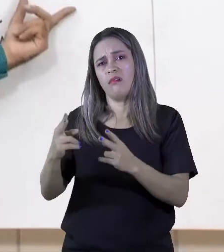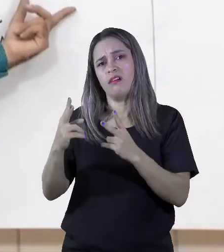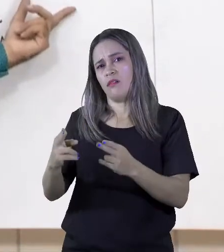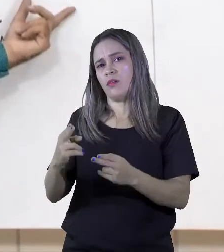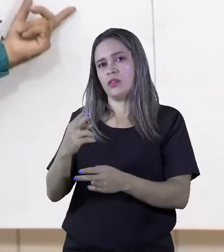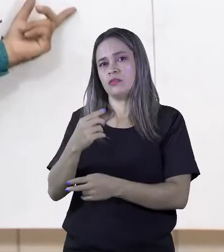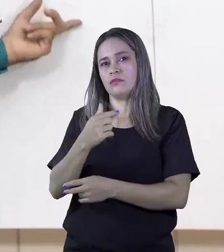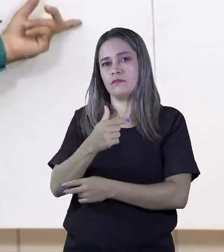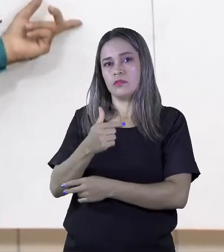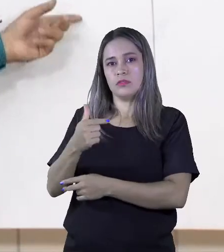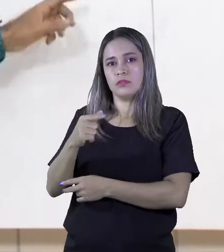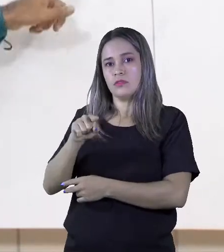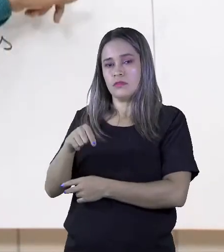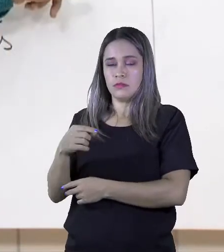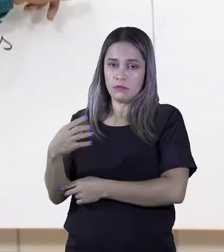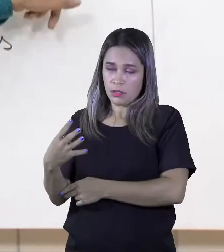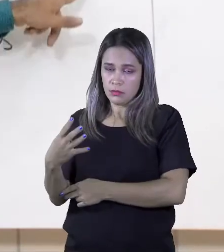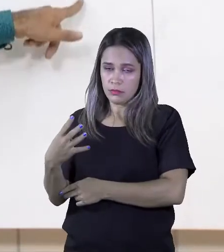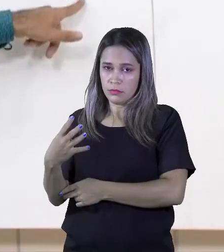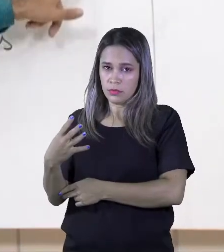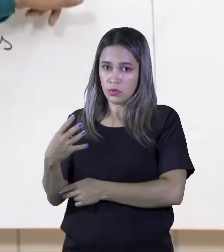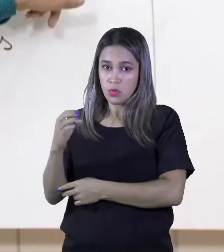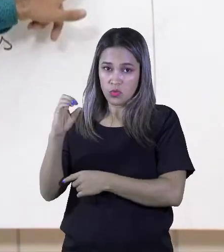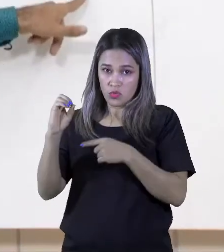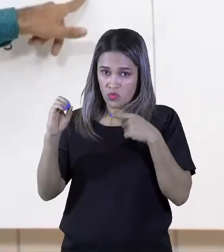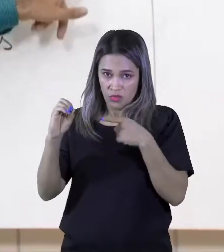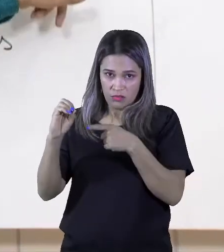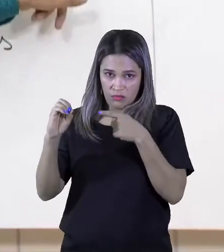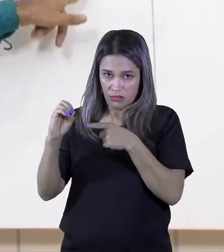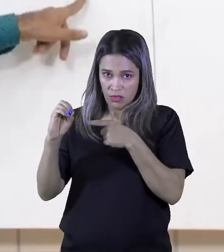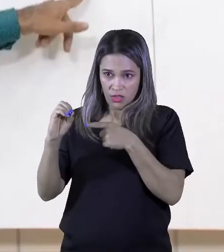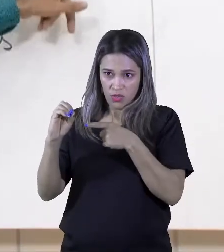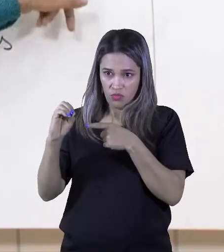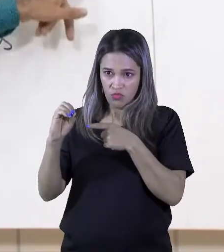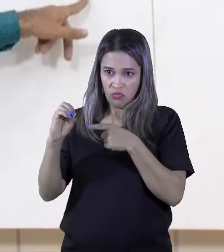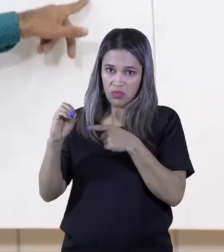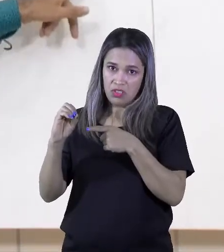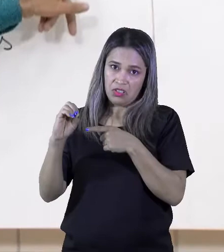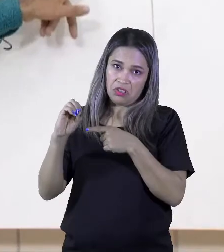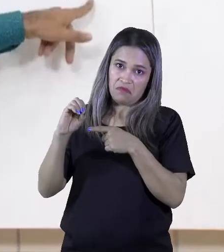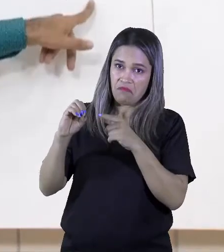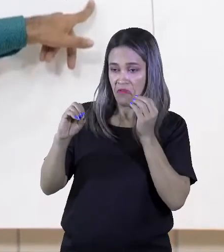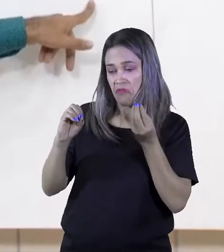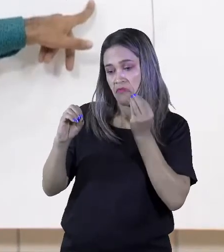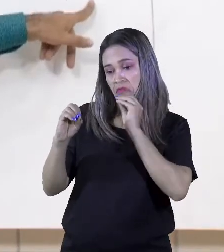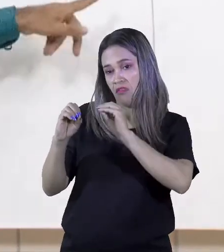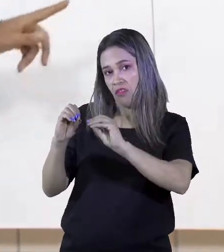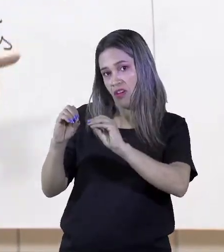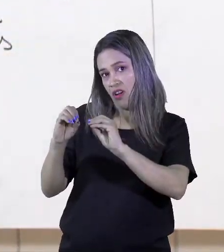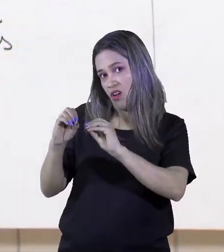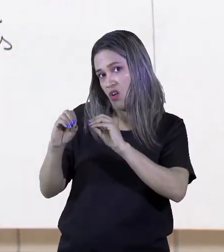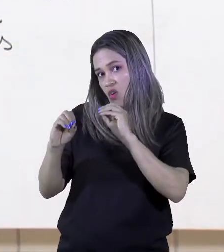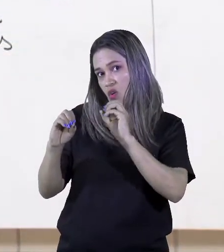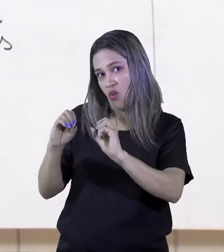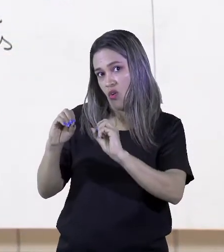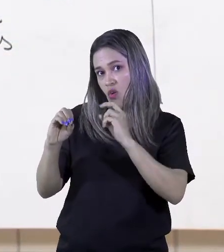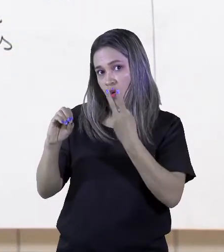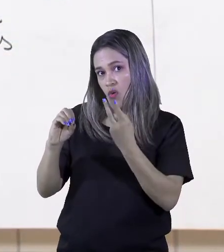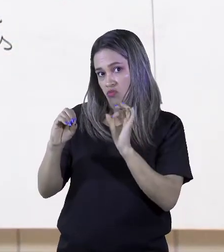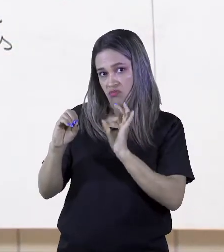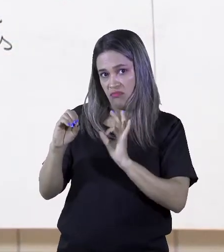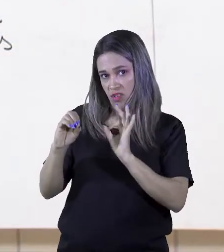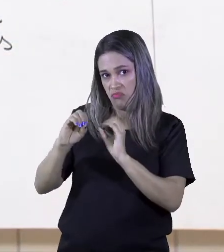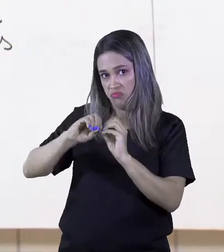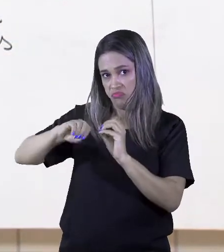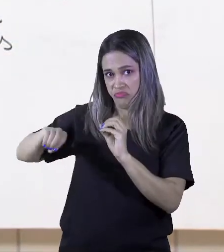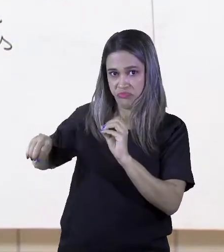de 22,4. O 0 aqui vai ficar a seu critério se você vai colocar ou não. Mas é